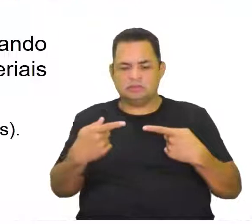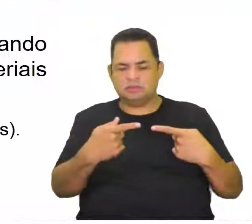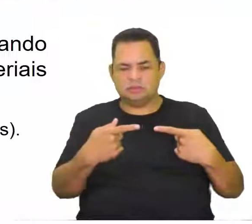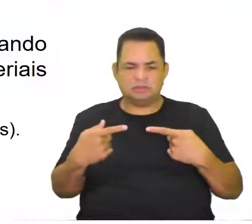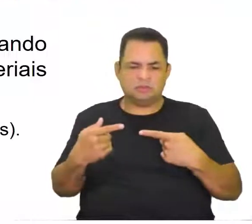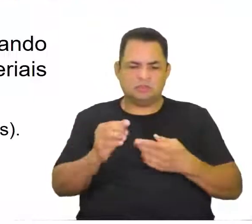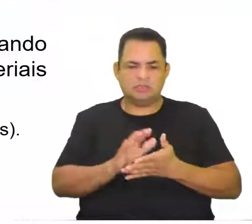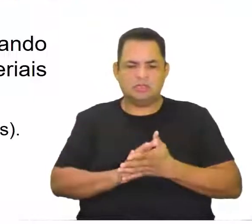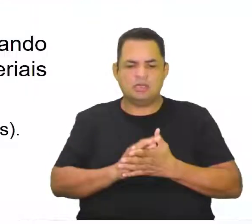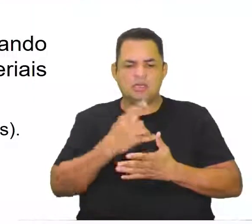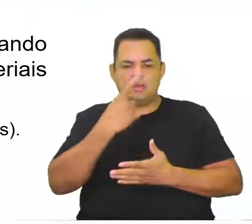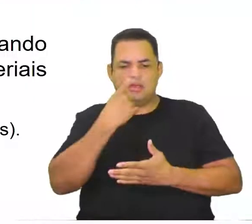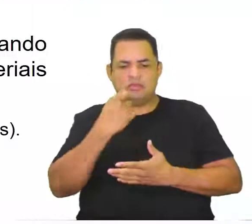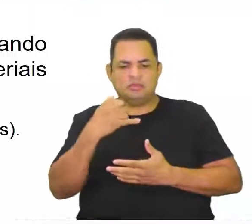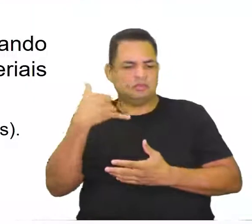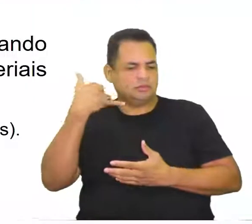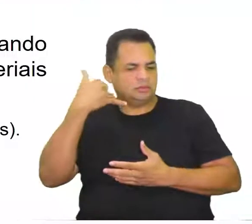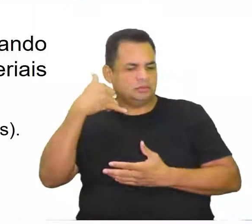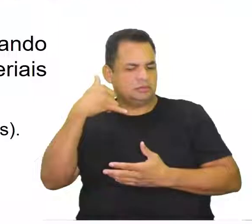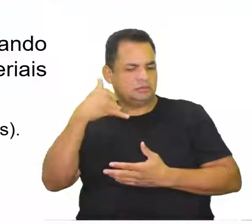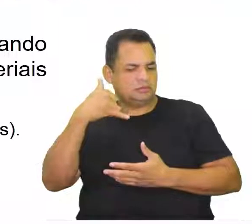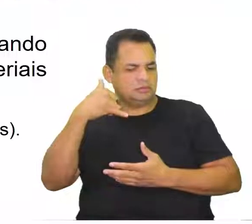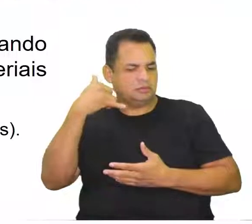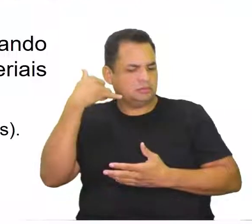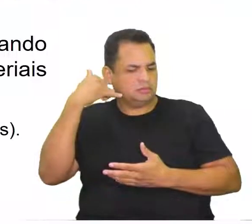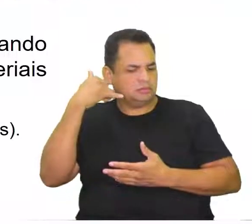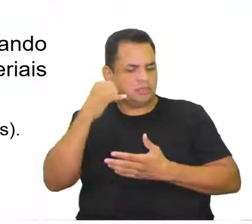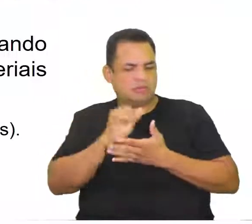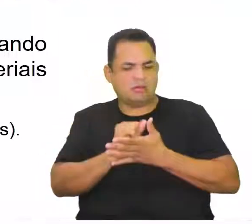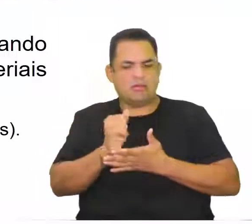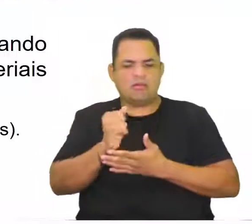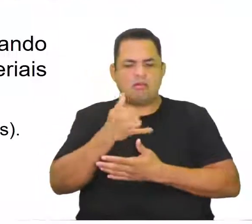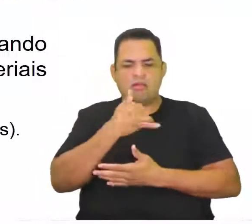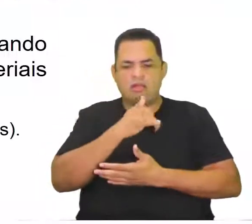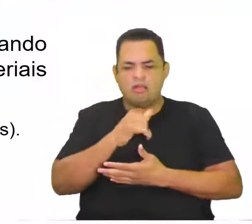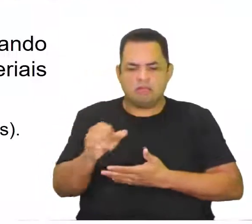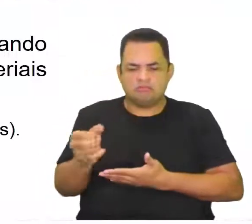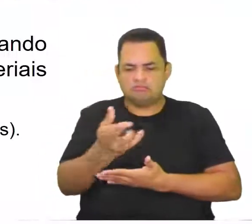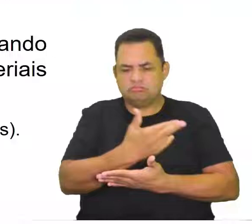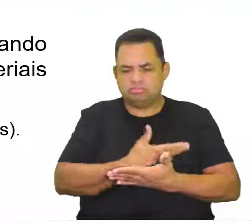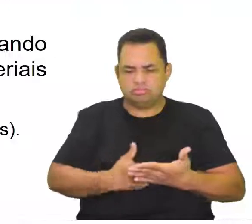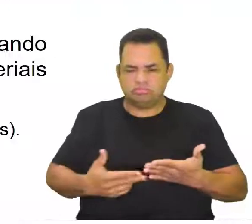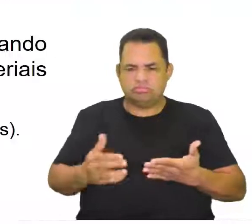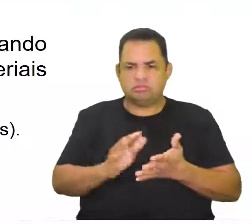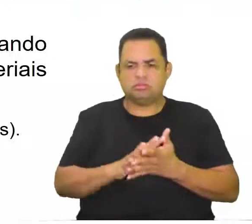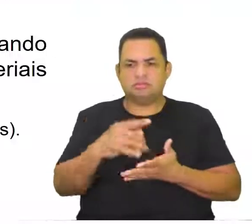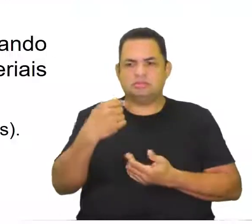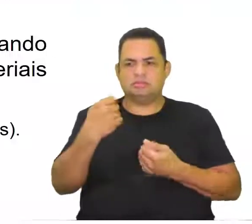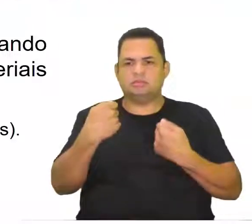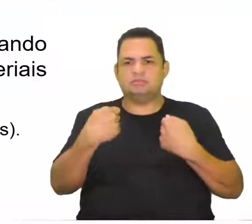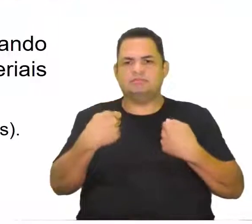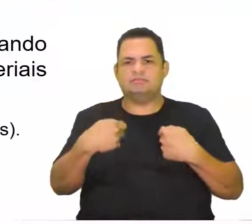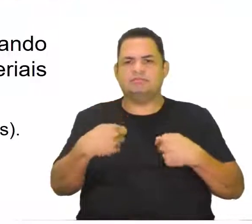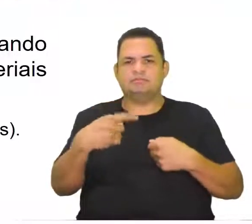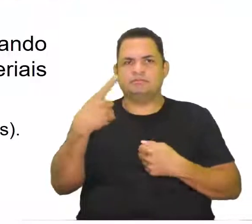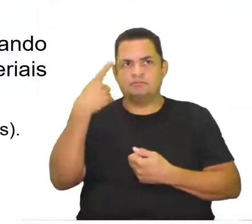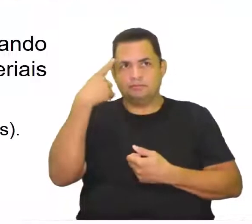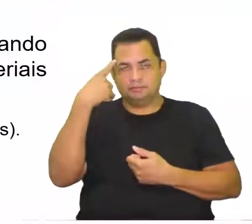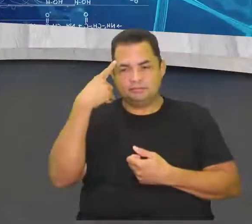eletrônico pode levar a qual conclusão? Aí você tem que pensar o